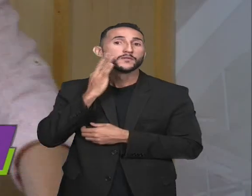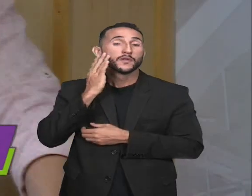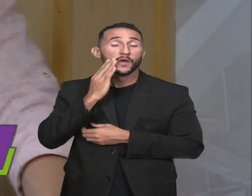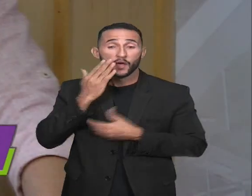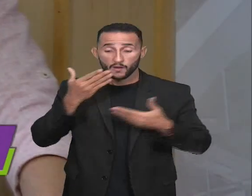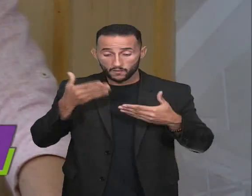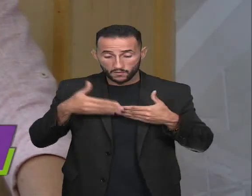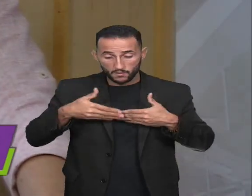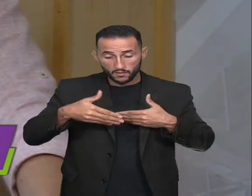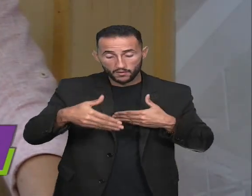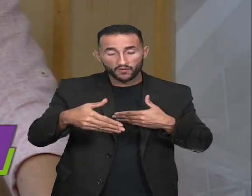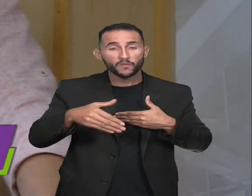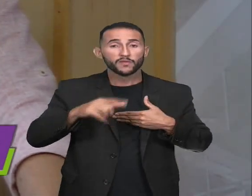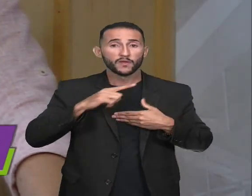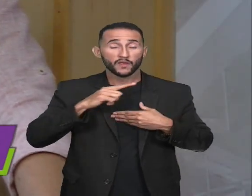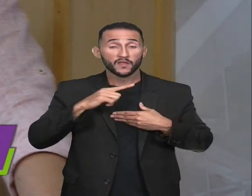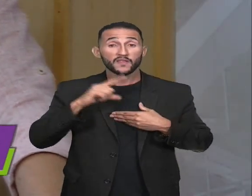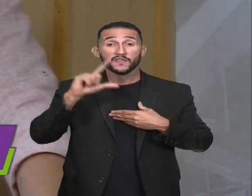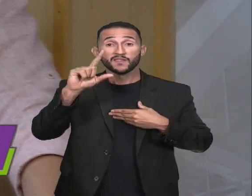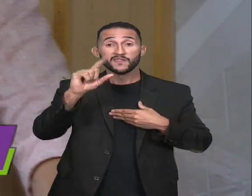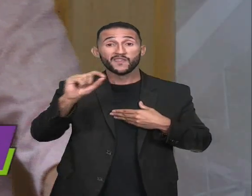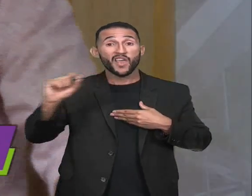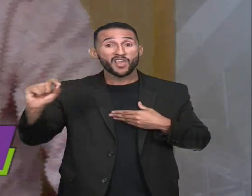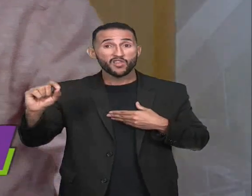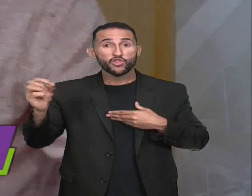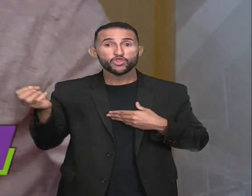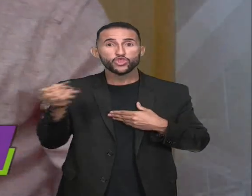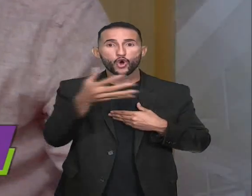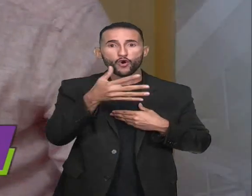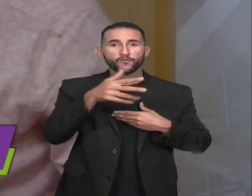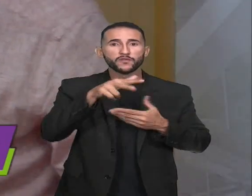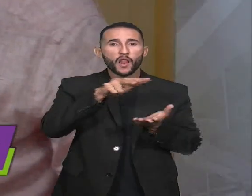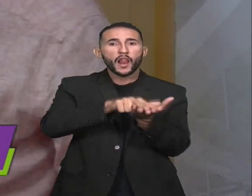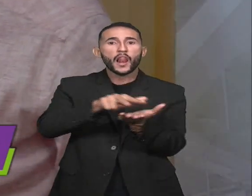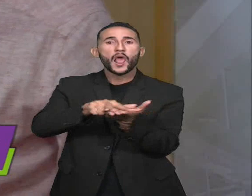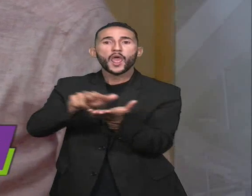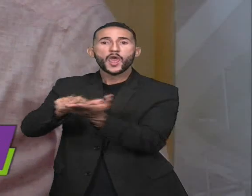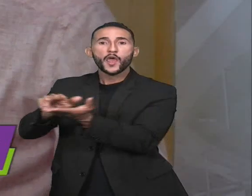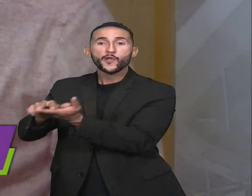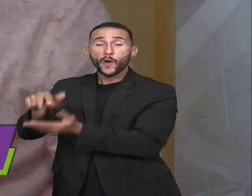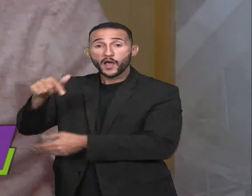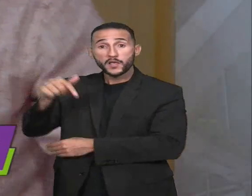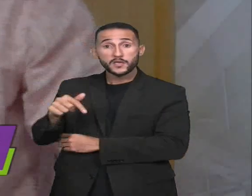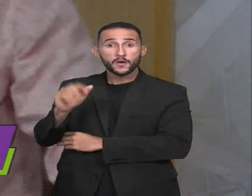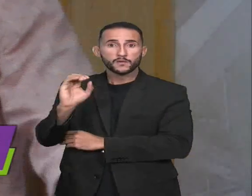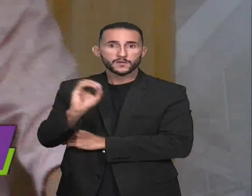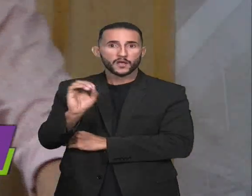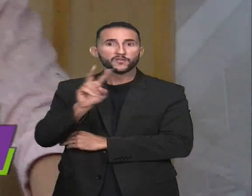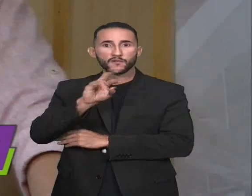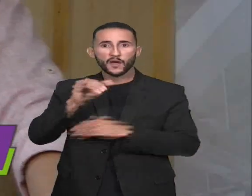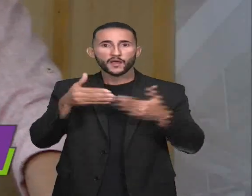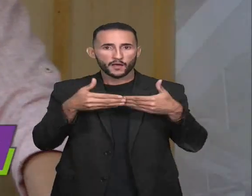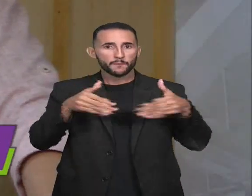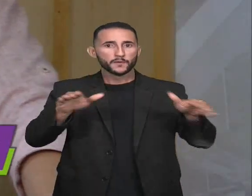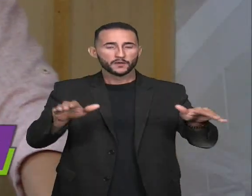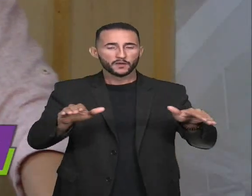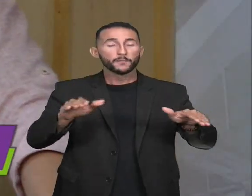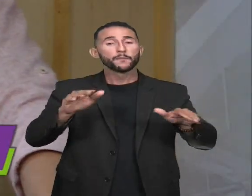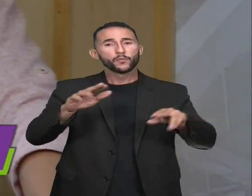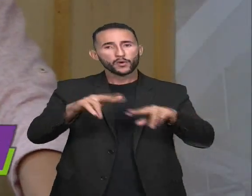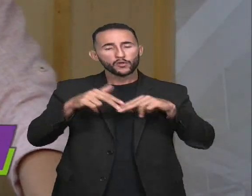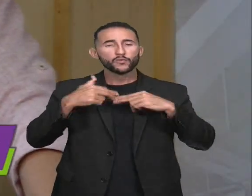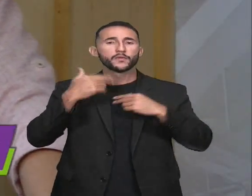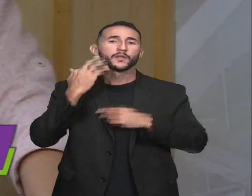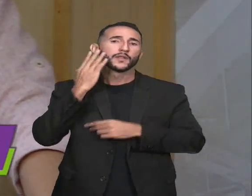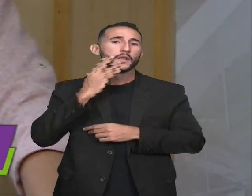atender Osasco e região Então é isso que o governador Tarcisio de Freitas está fazendo pela saúde de Osasco e